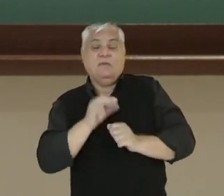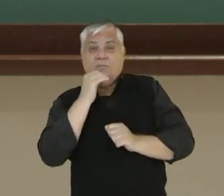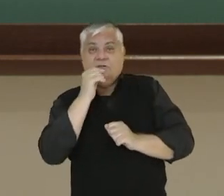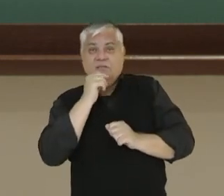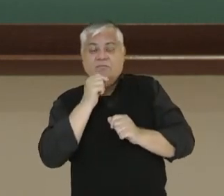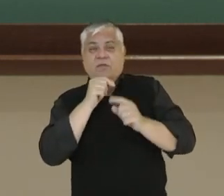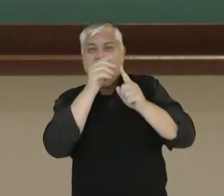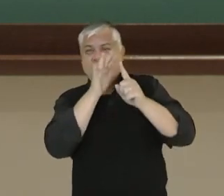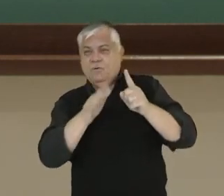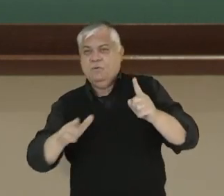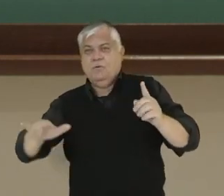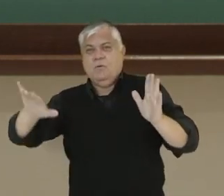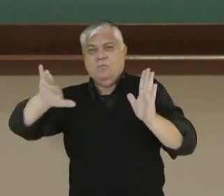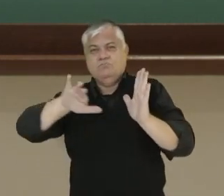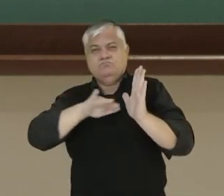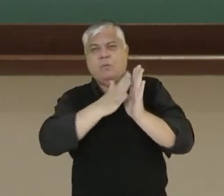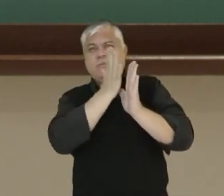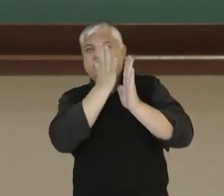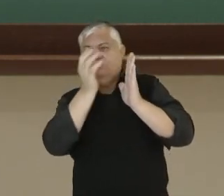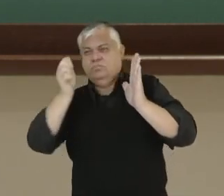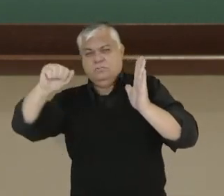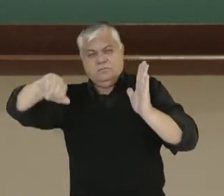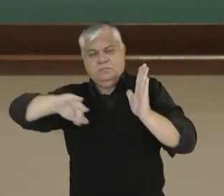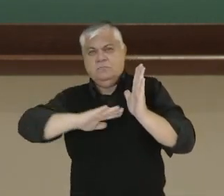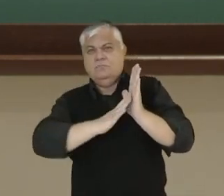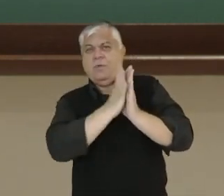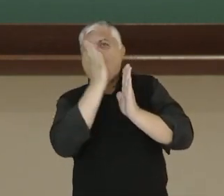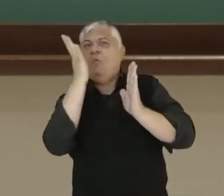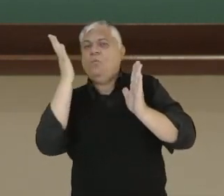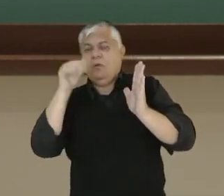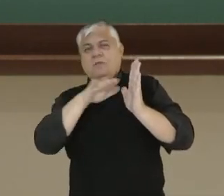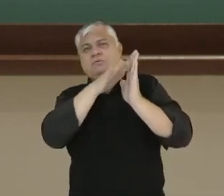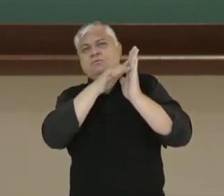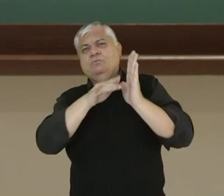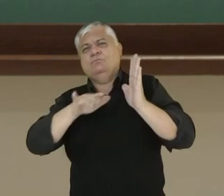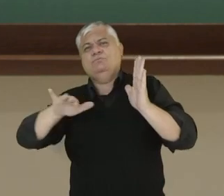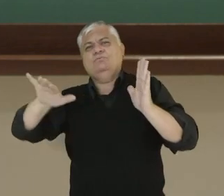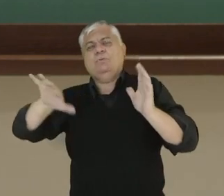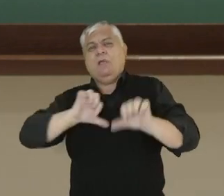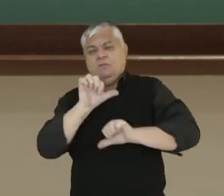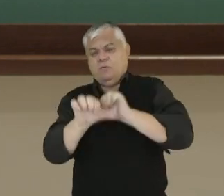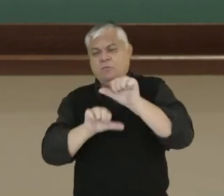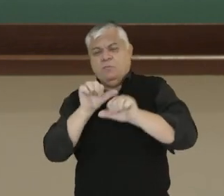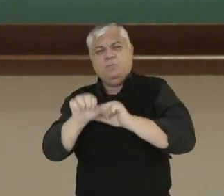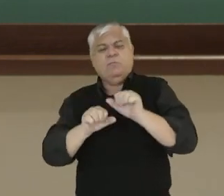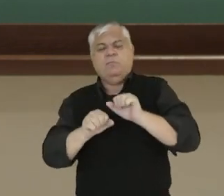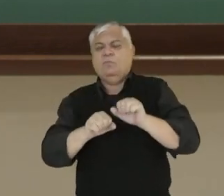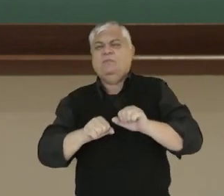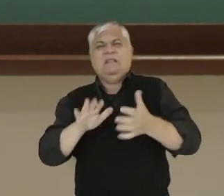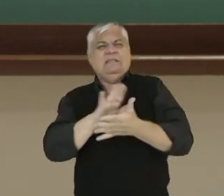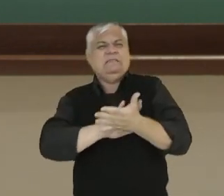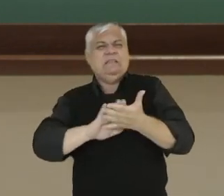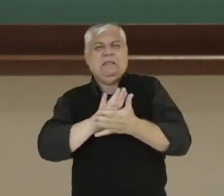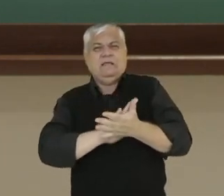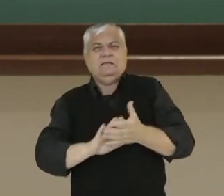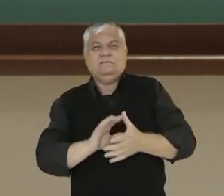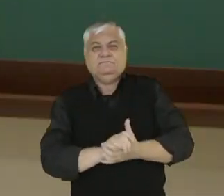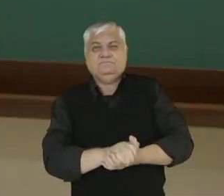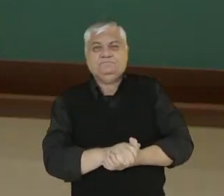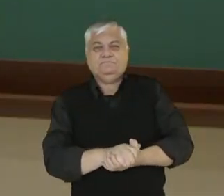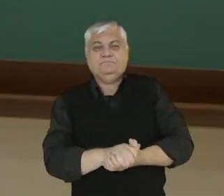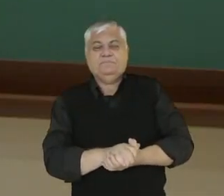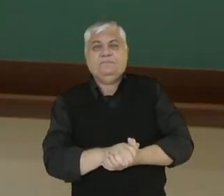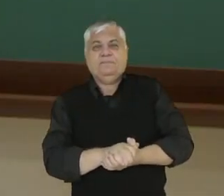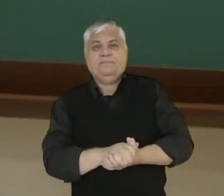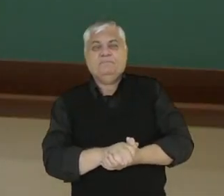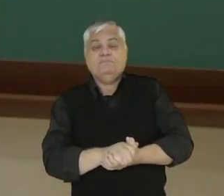bate e volta, e na refração ela bate e entra. Em nenhum caso elas alteram a frequência de propagação da onda.